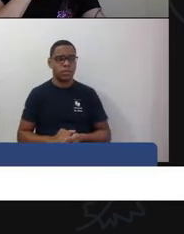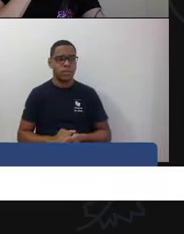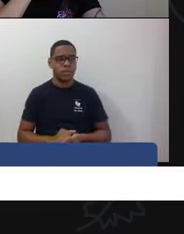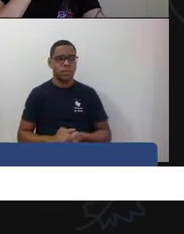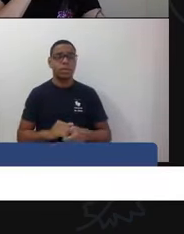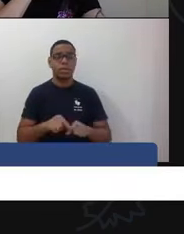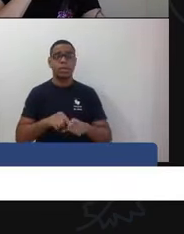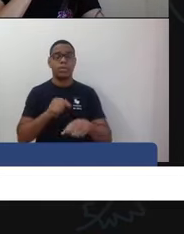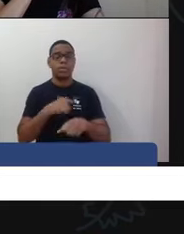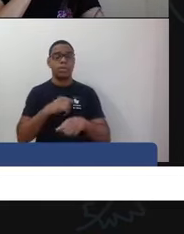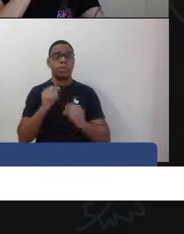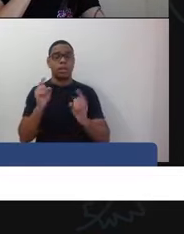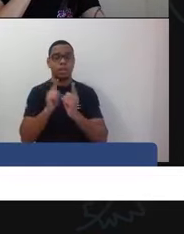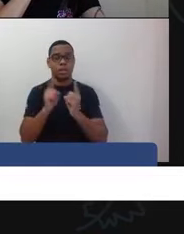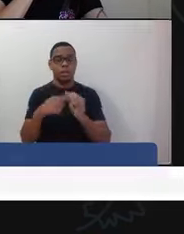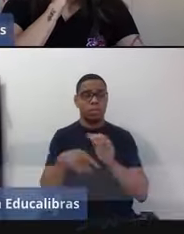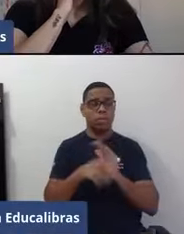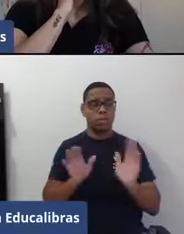merece.